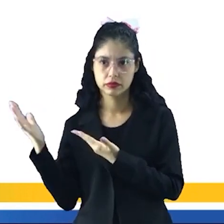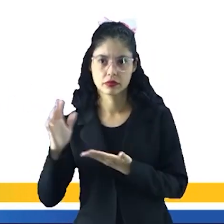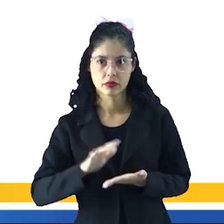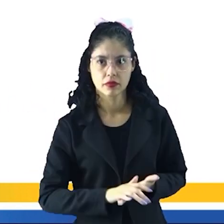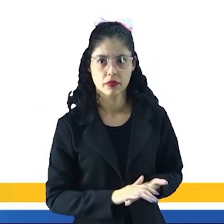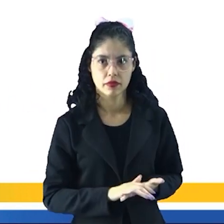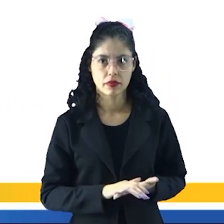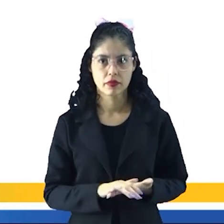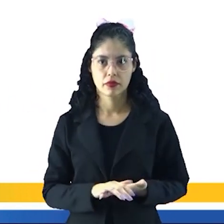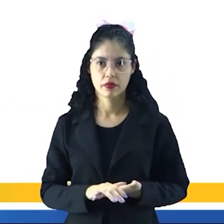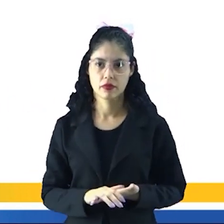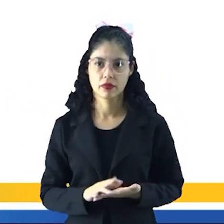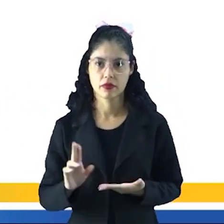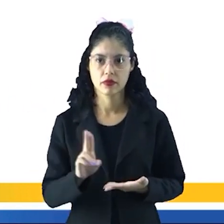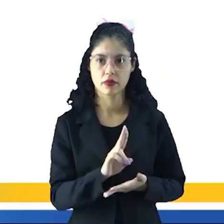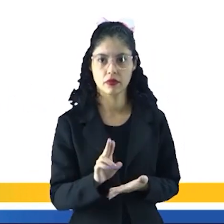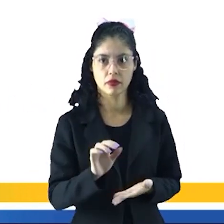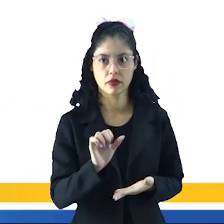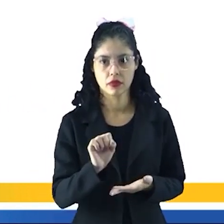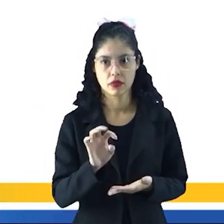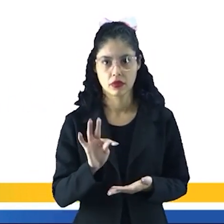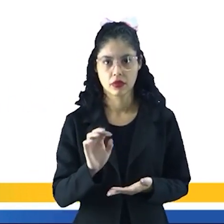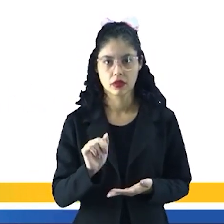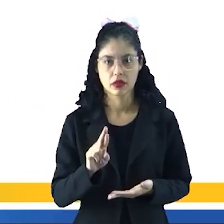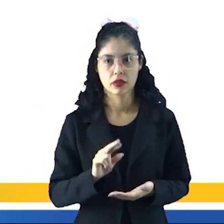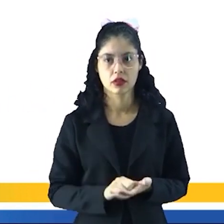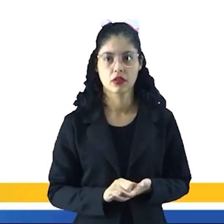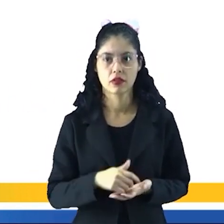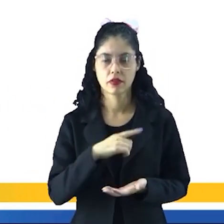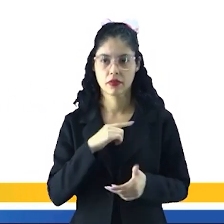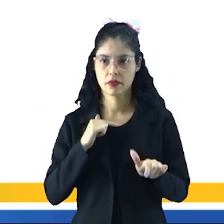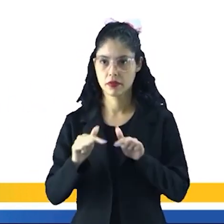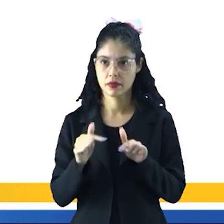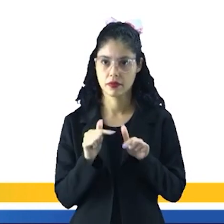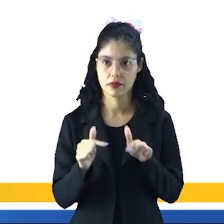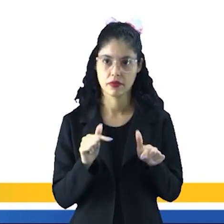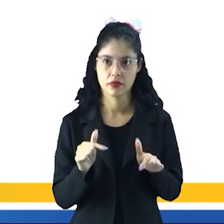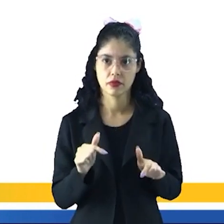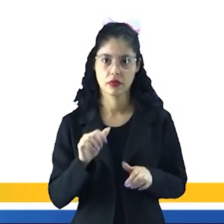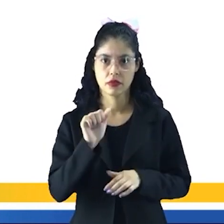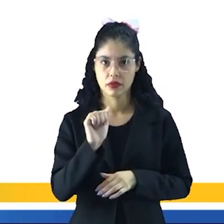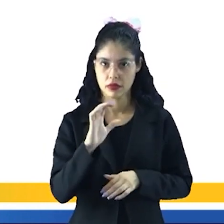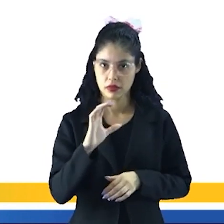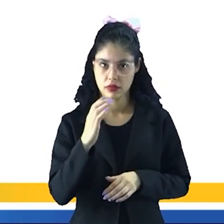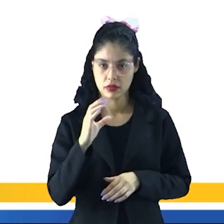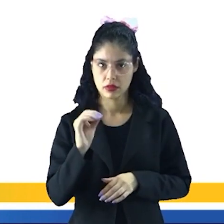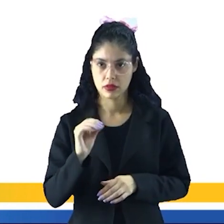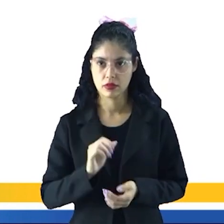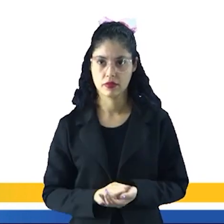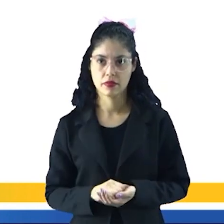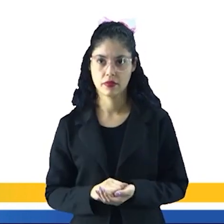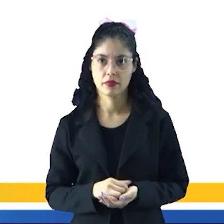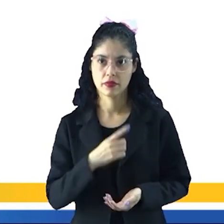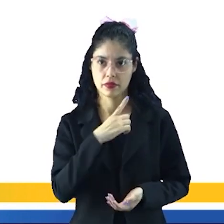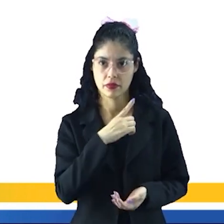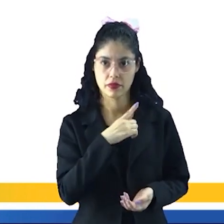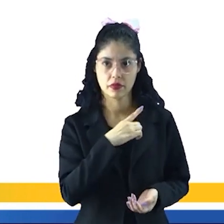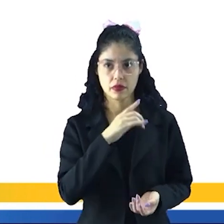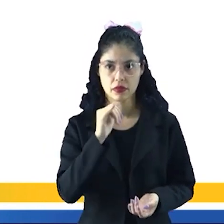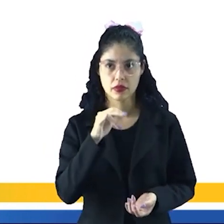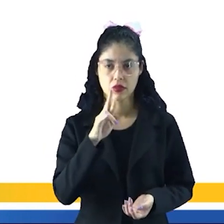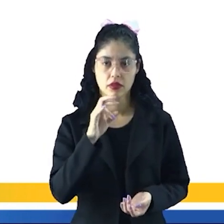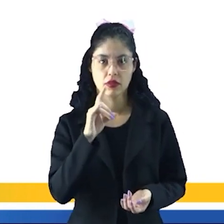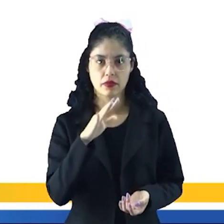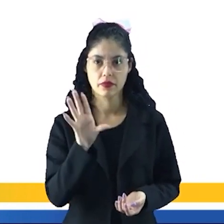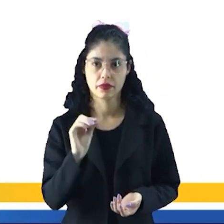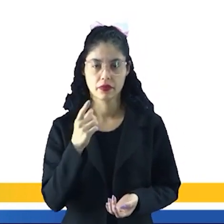Essa construção, o nome ele deu de Star, e aí eu tenho o trabalho com aço. E é uma intervenção artística.